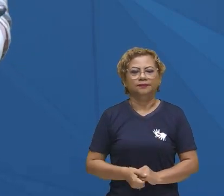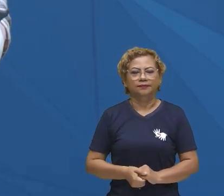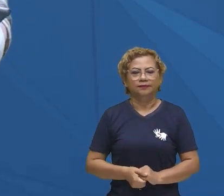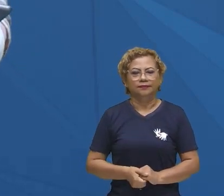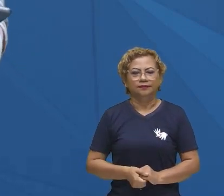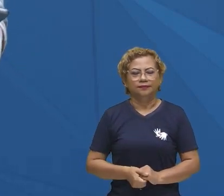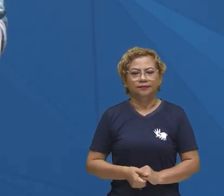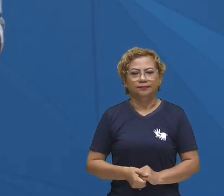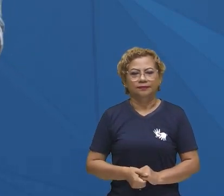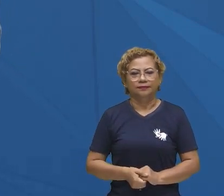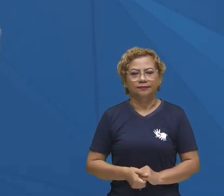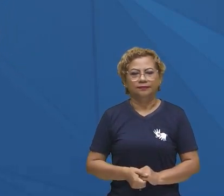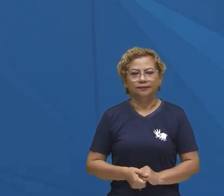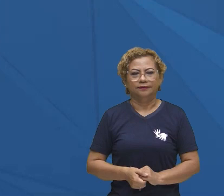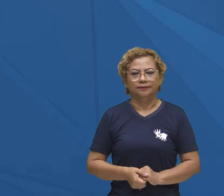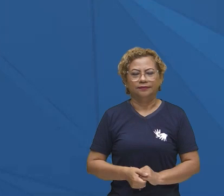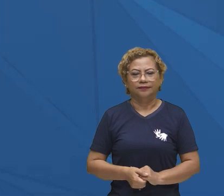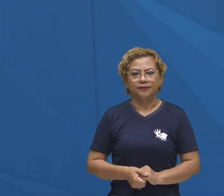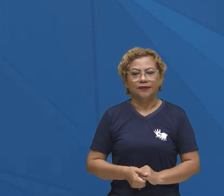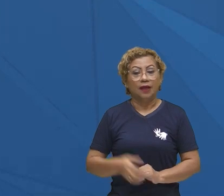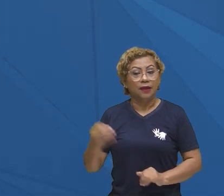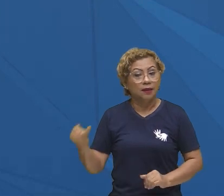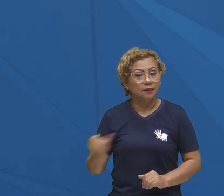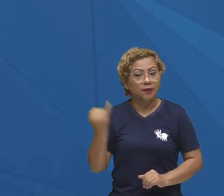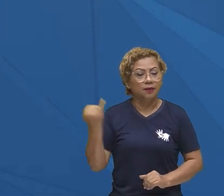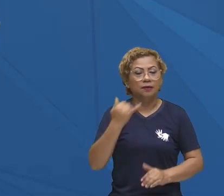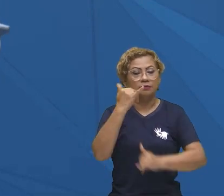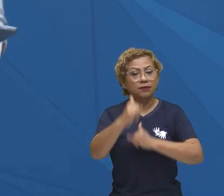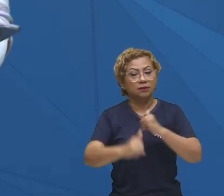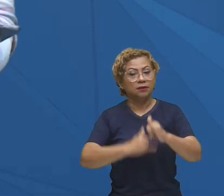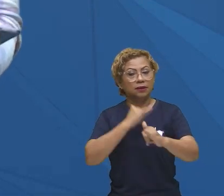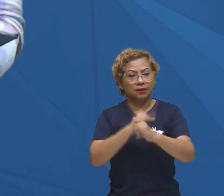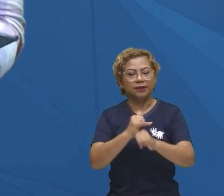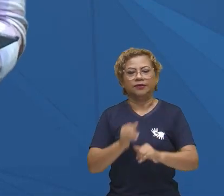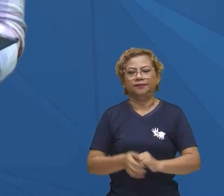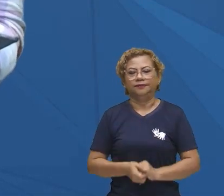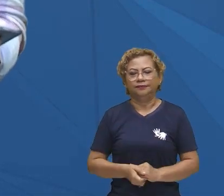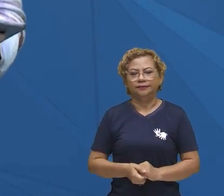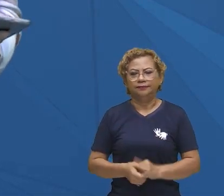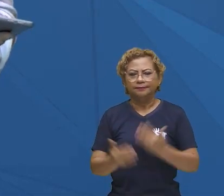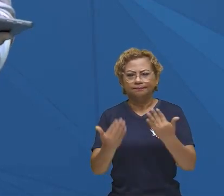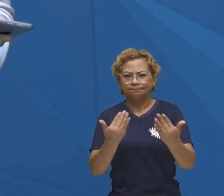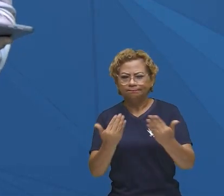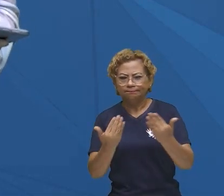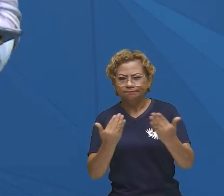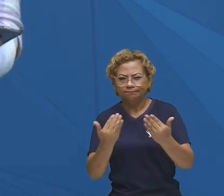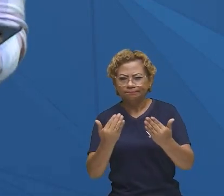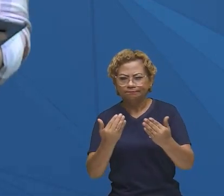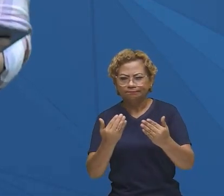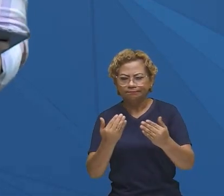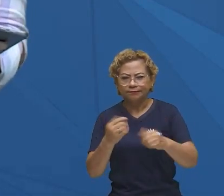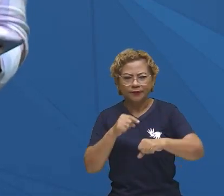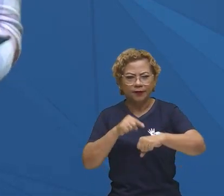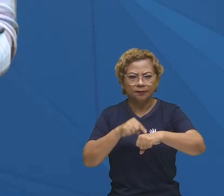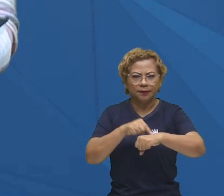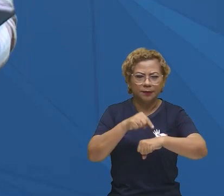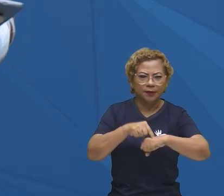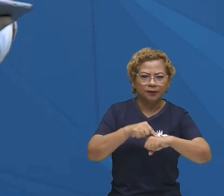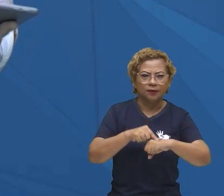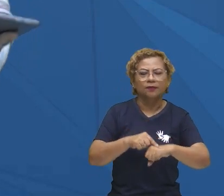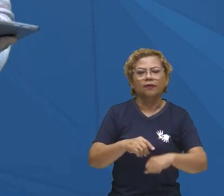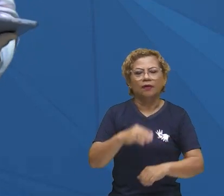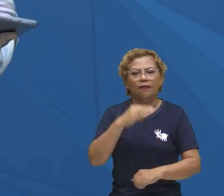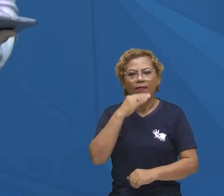o peso da internet? Responde para mim. A internet, ela pesa um morango, uma manga ou